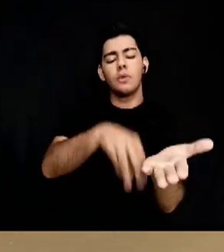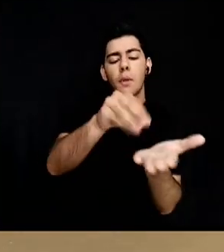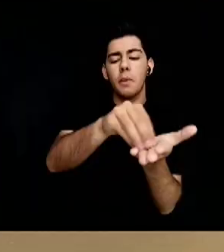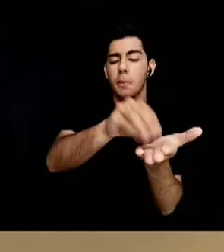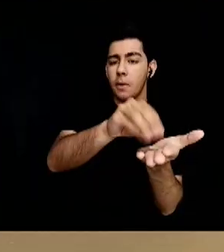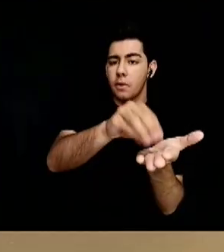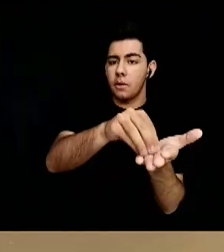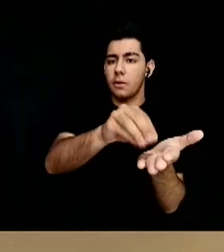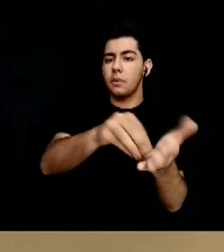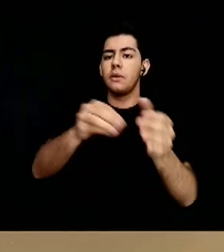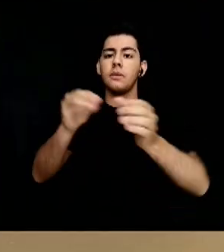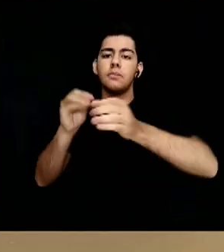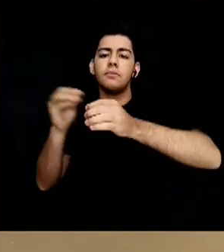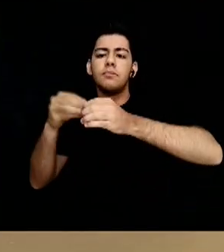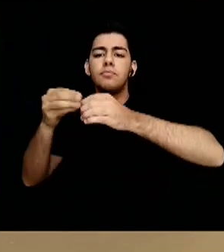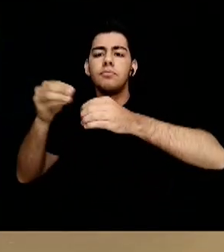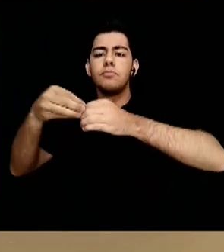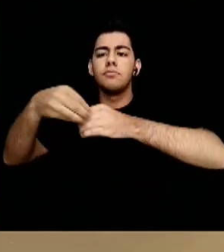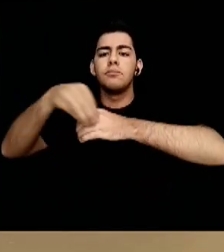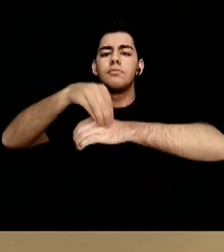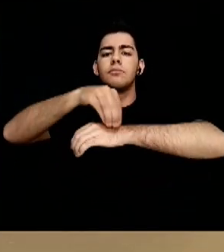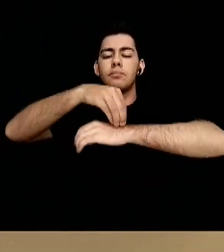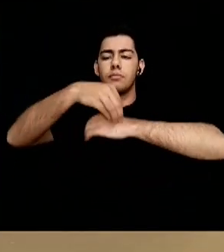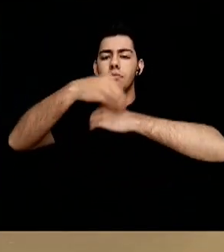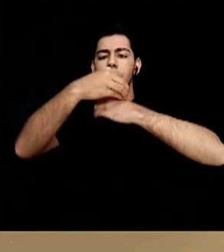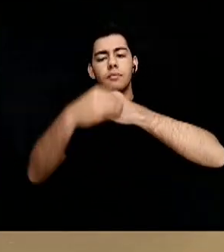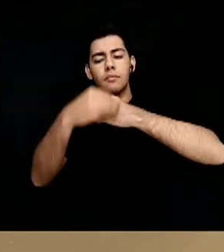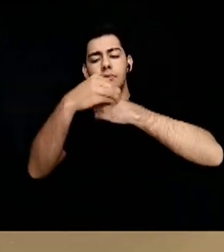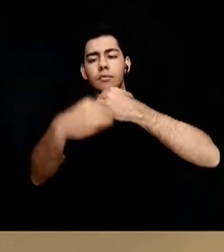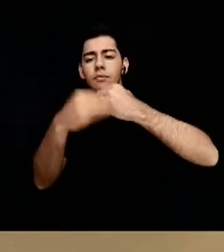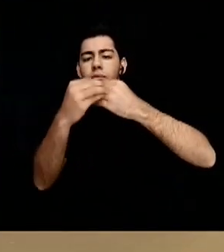E aí vai distribuindo essa cor